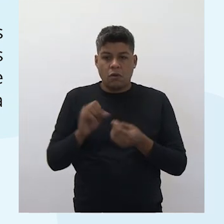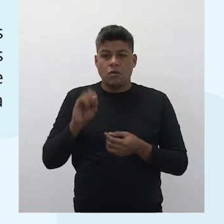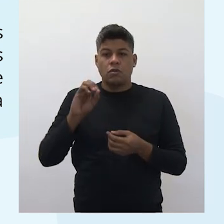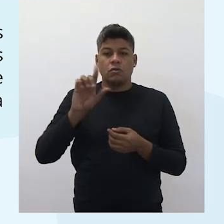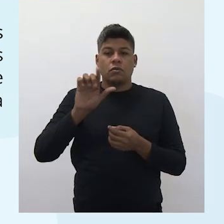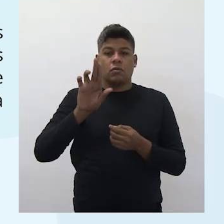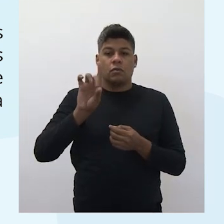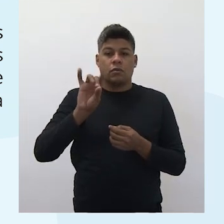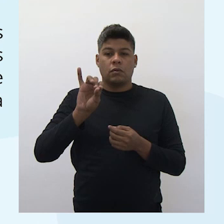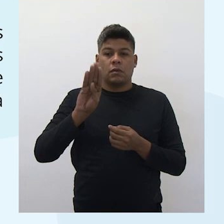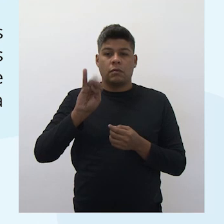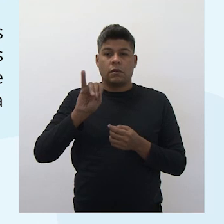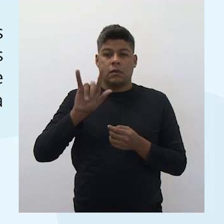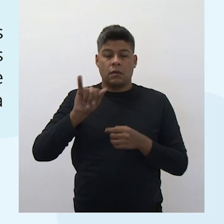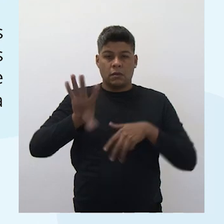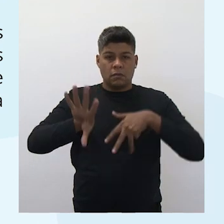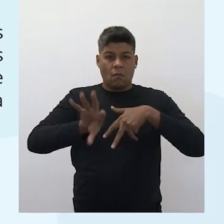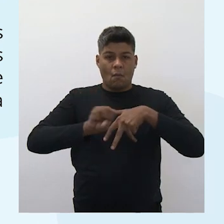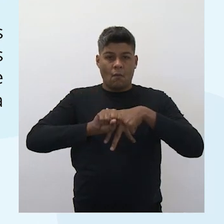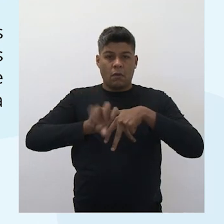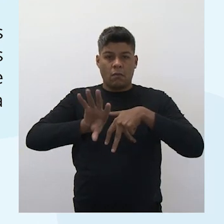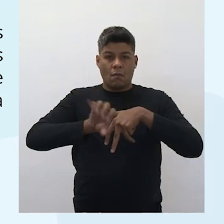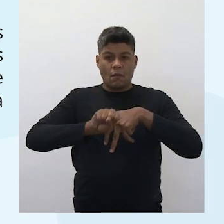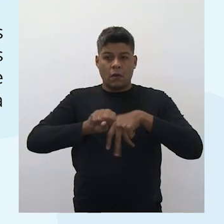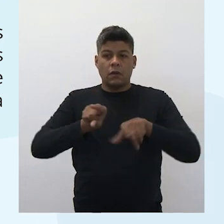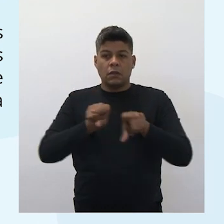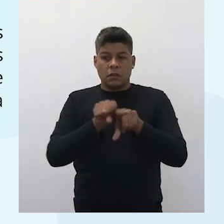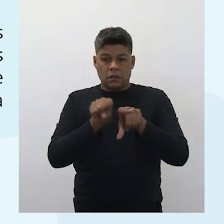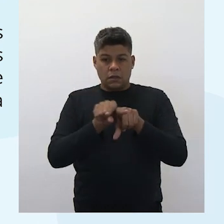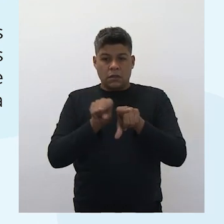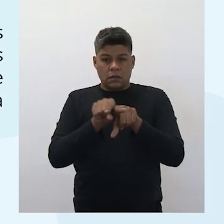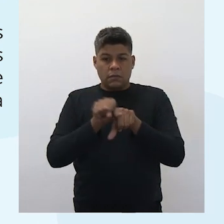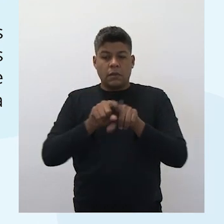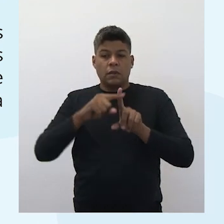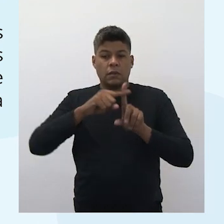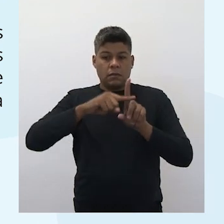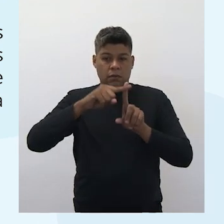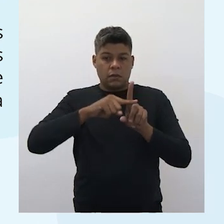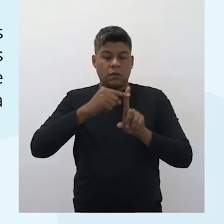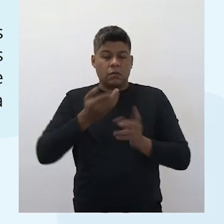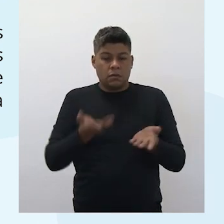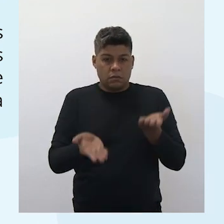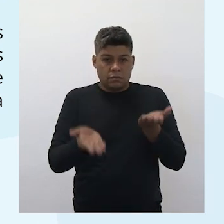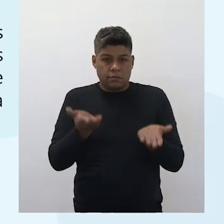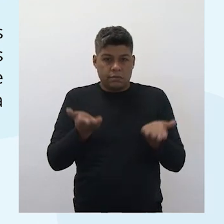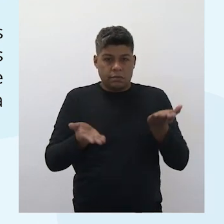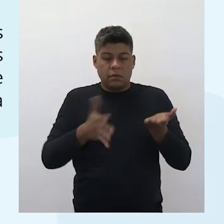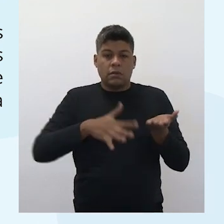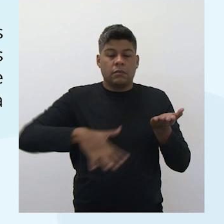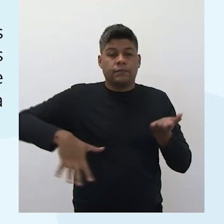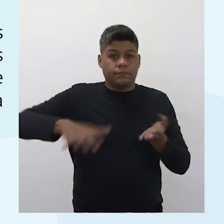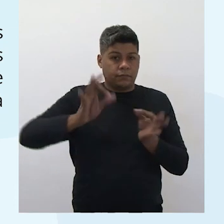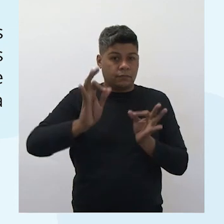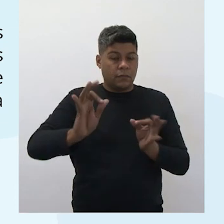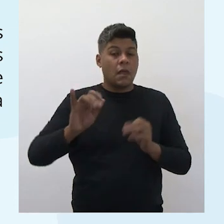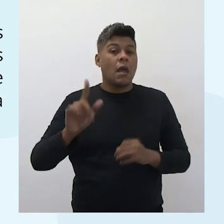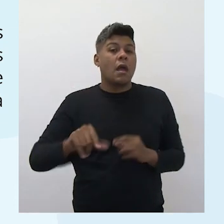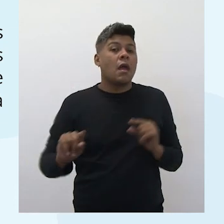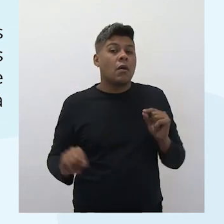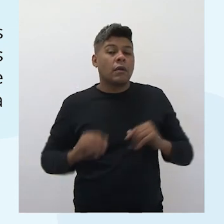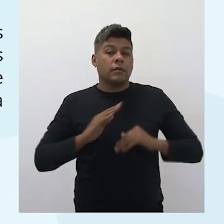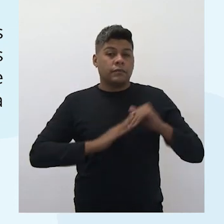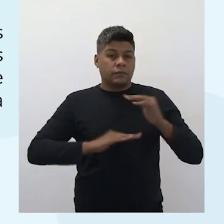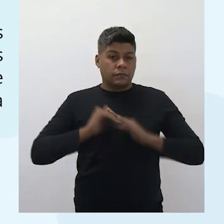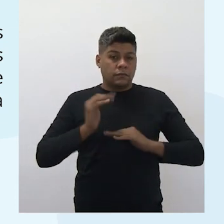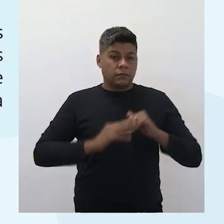solubilidade, condutibilidade e estado físico, a temperatura e pressão ambientes. Tá? Essa é a